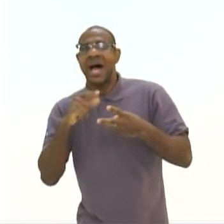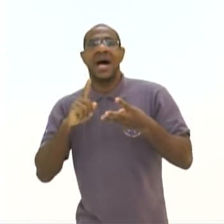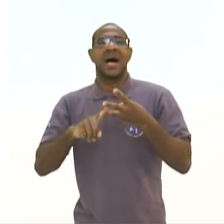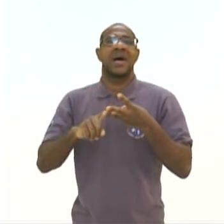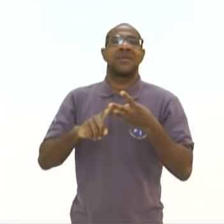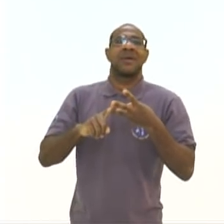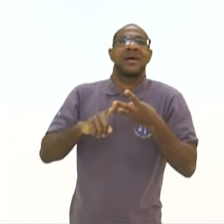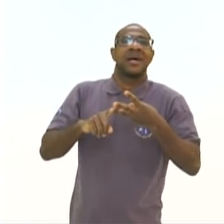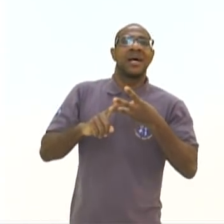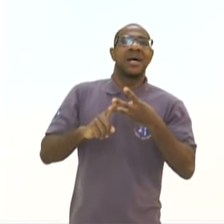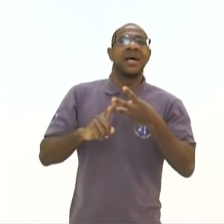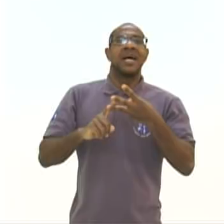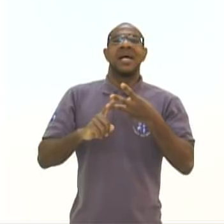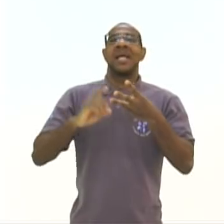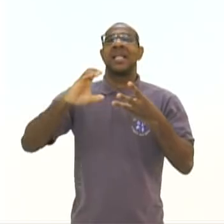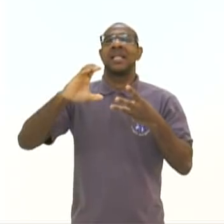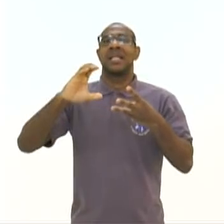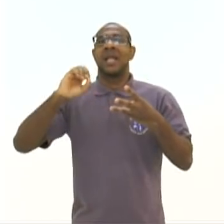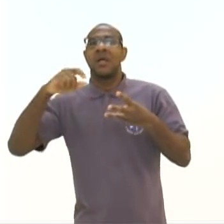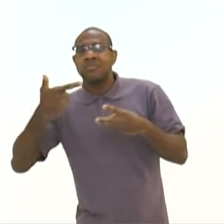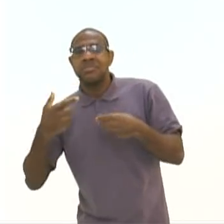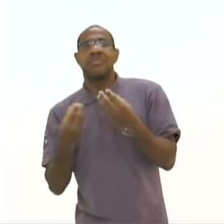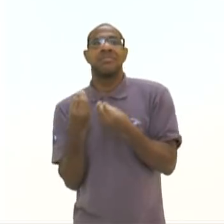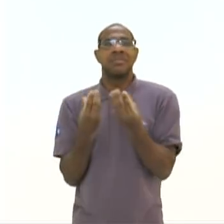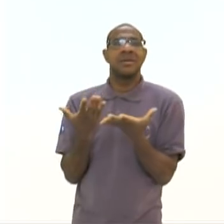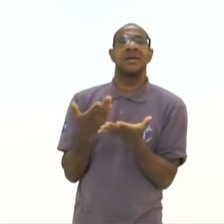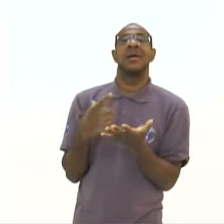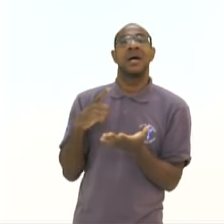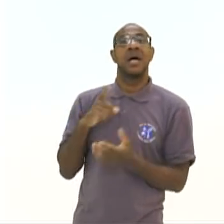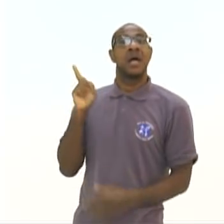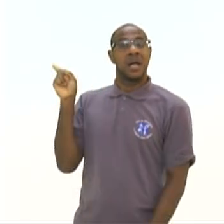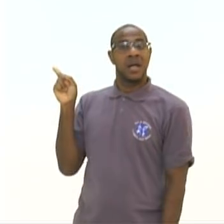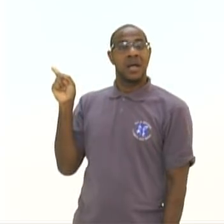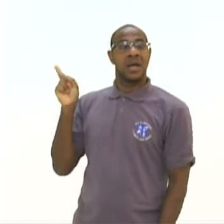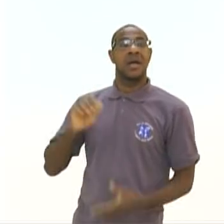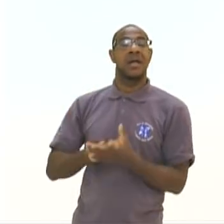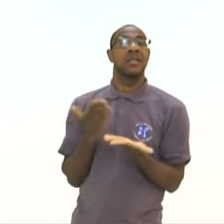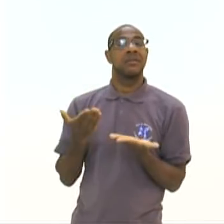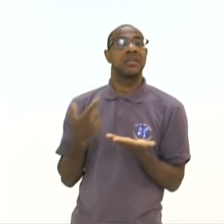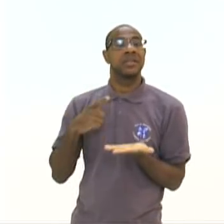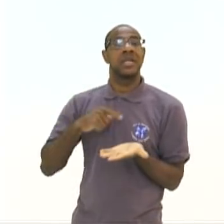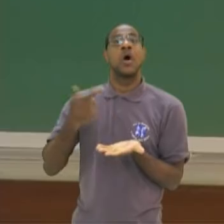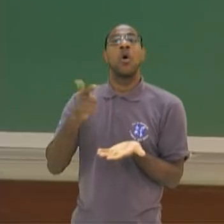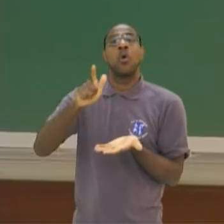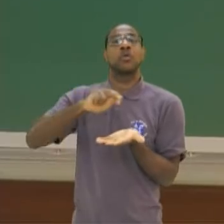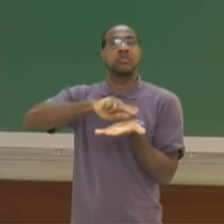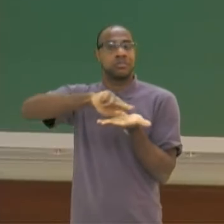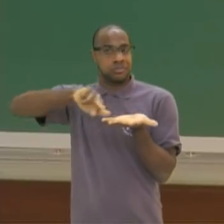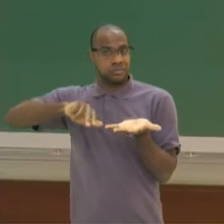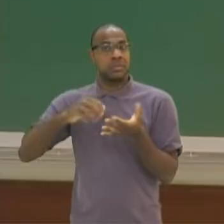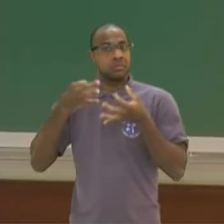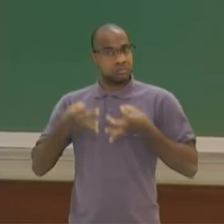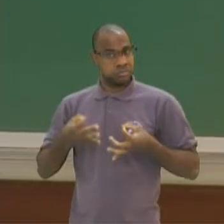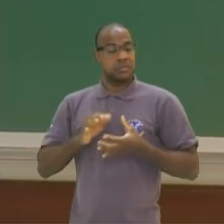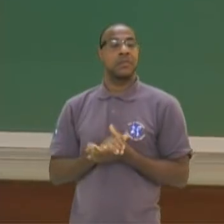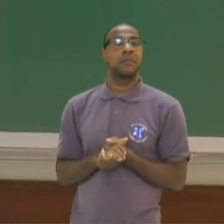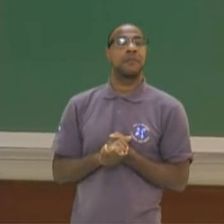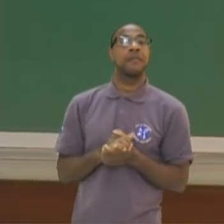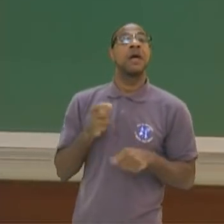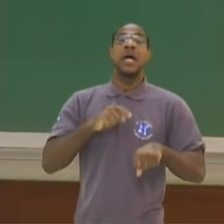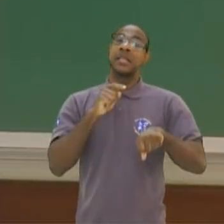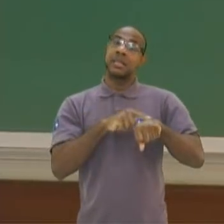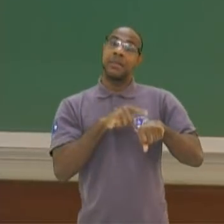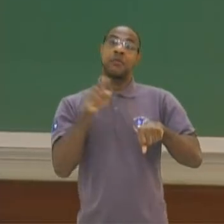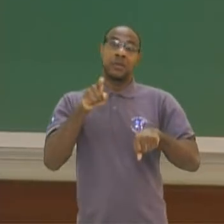Mas se você colocou outros gases, aquele de 1% não tem problema, também está correto. Então eu vou dar um tempinho